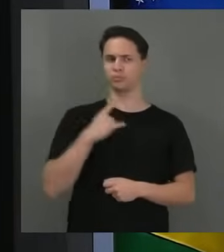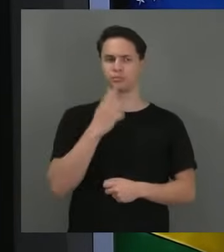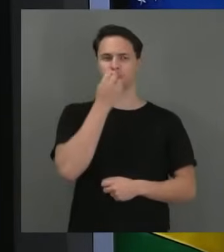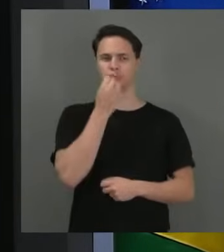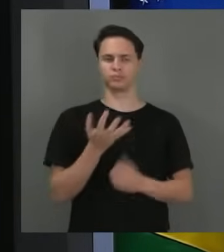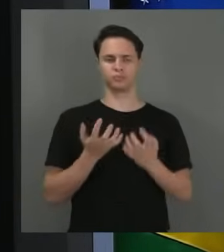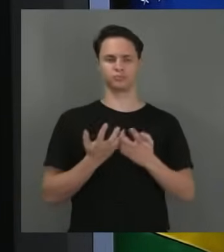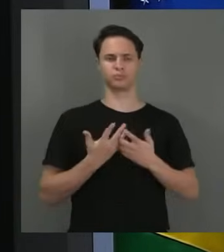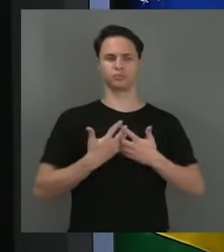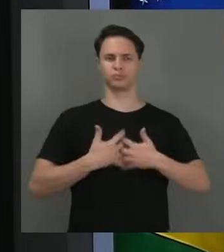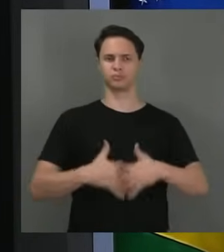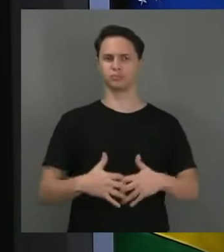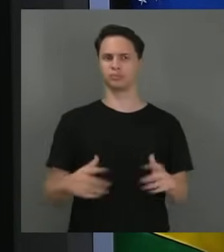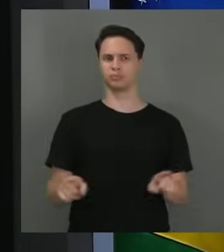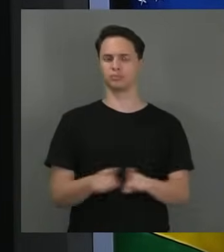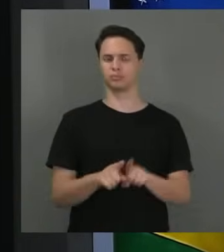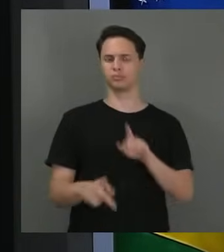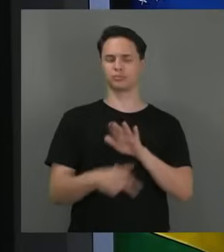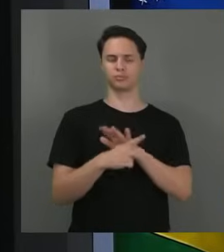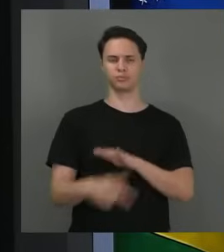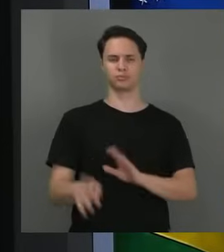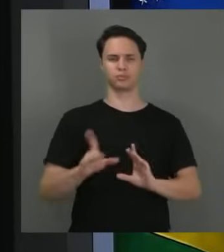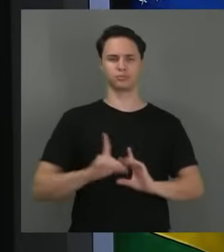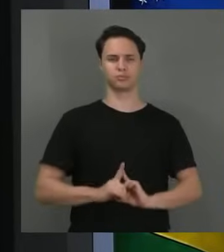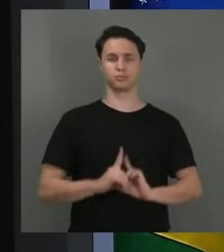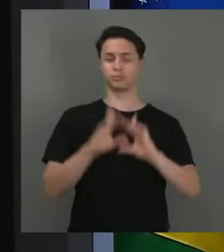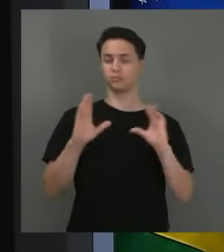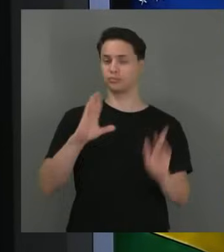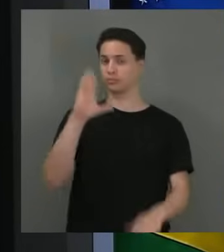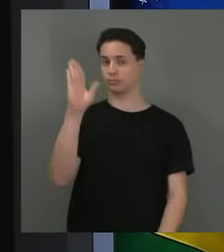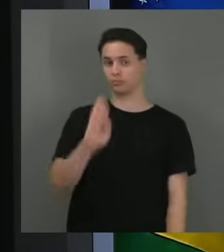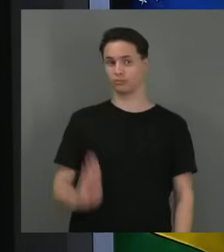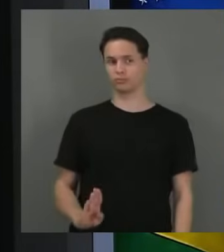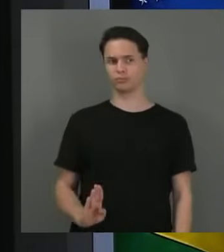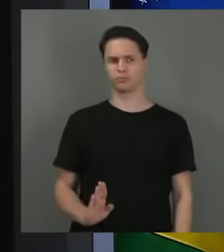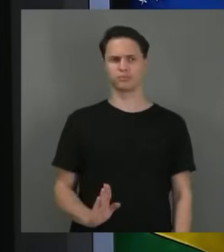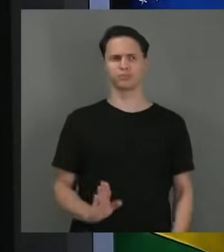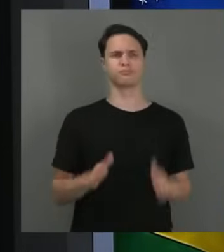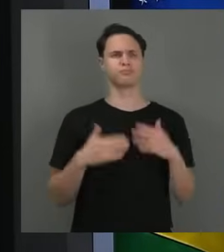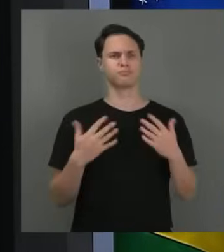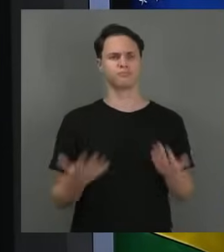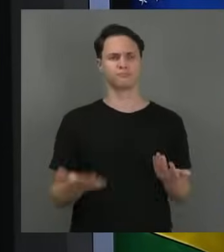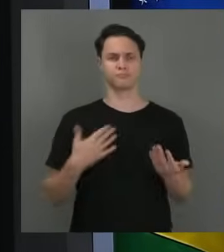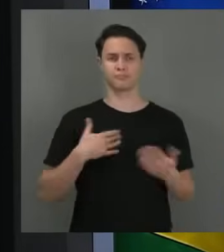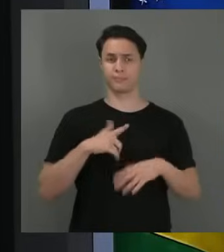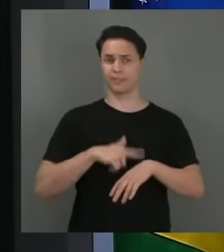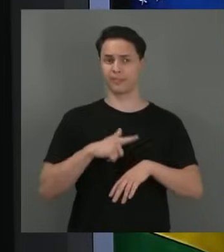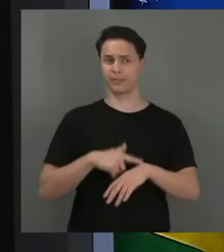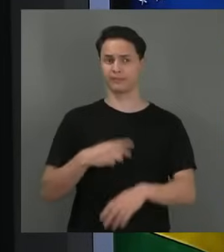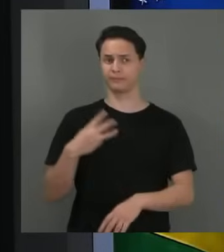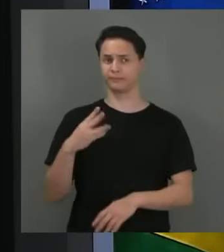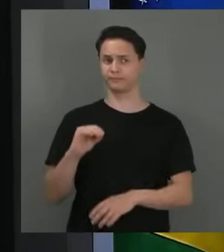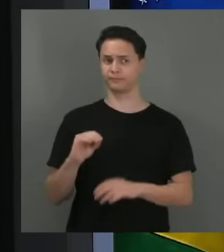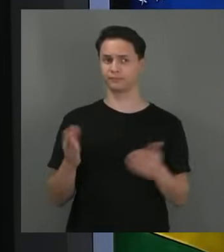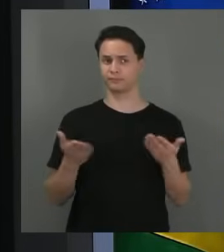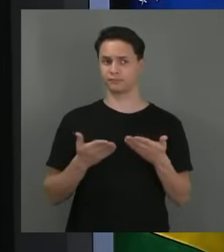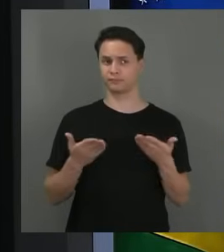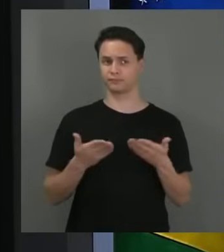bom funcionamento da democracia. Nesses 30 segundos que me faltam,